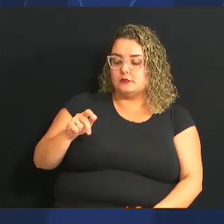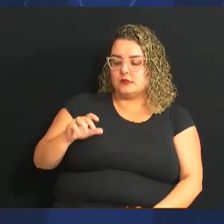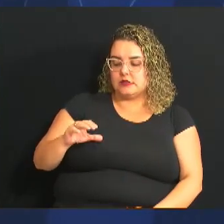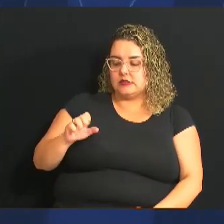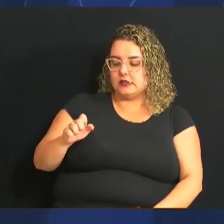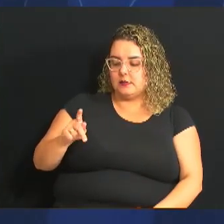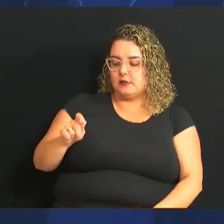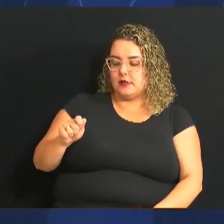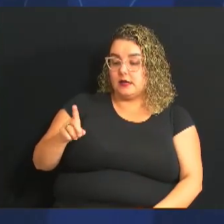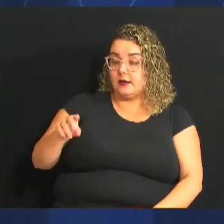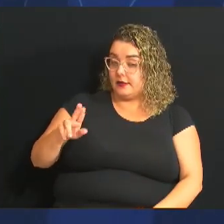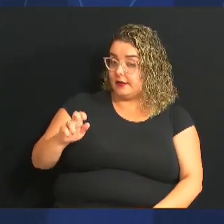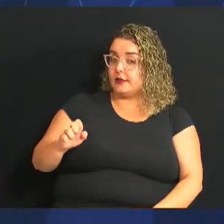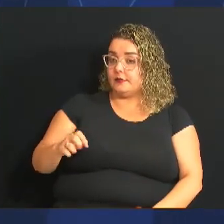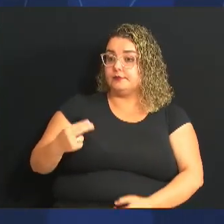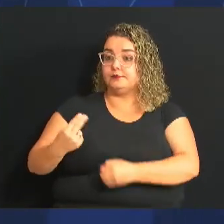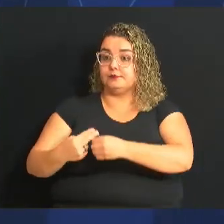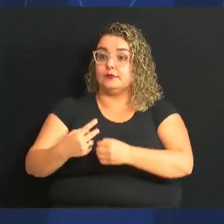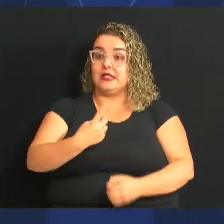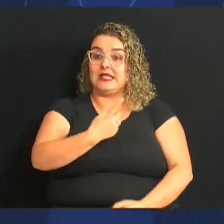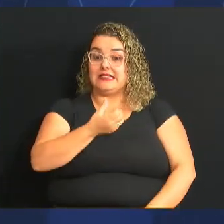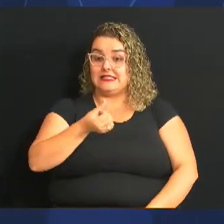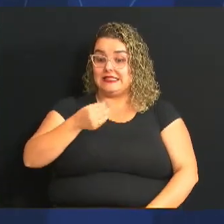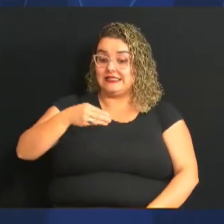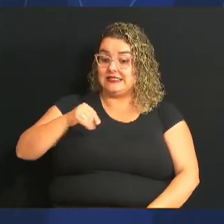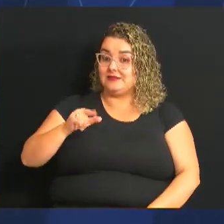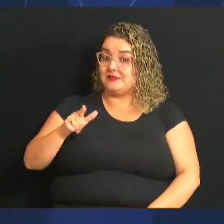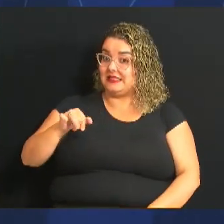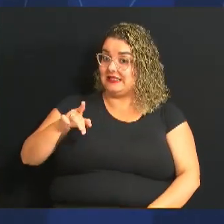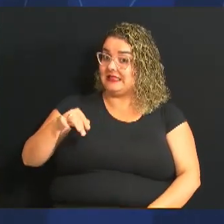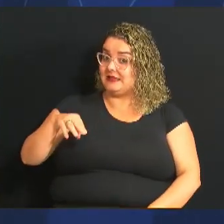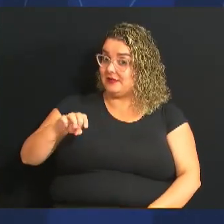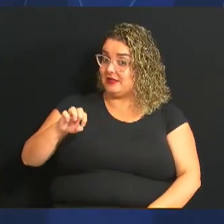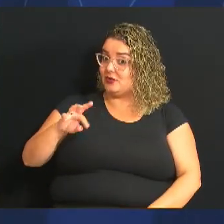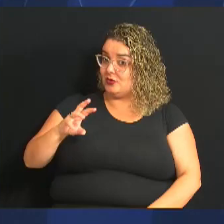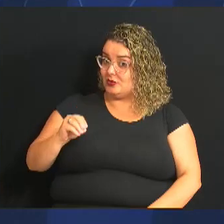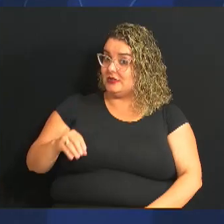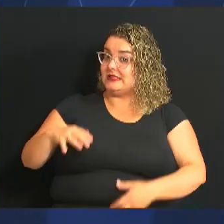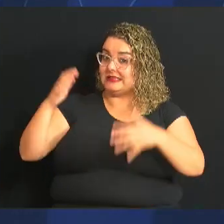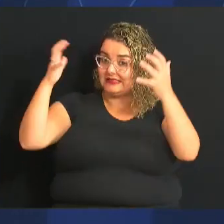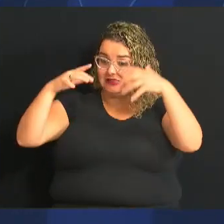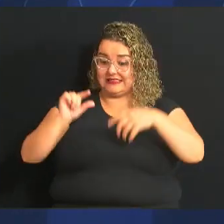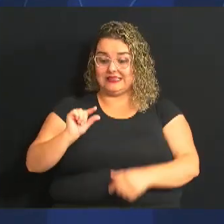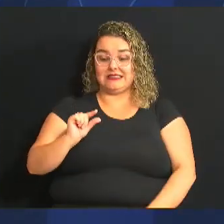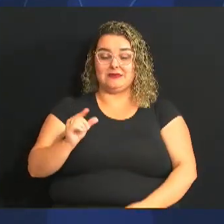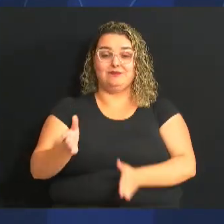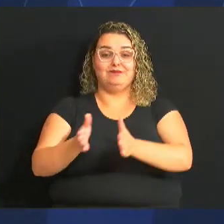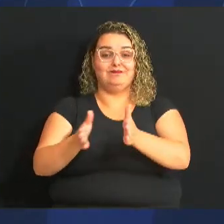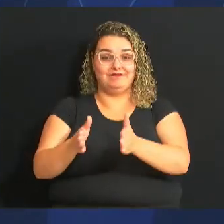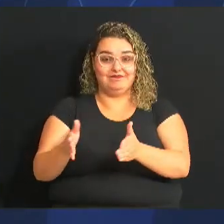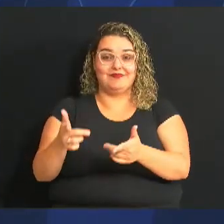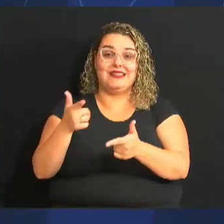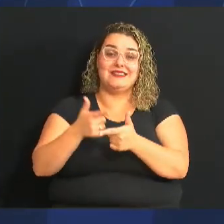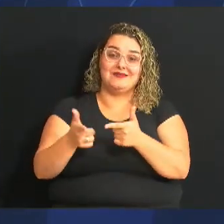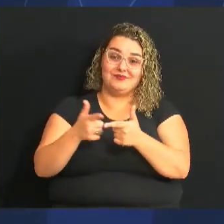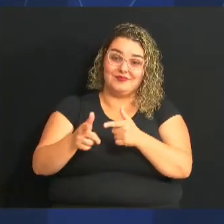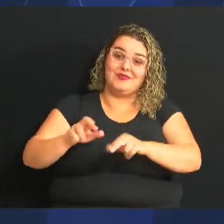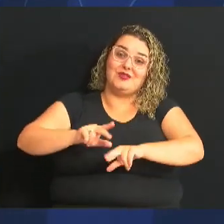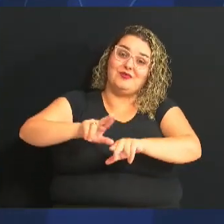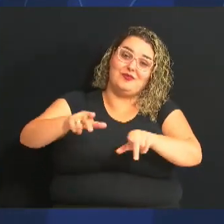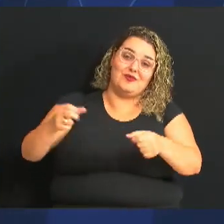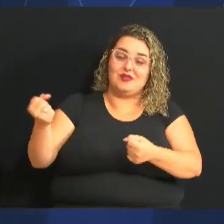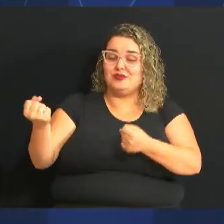registrados 16 milímetros de chuva em pouco tempo. E aí acabou trazendo transtornos para muitos